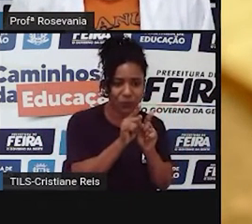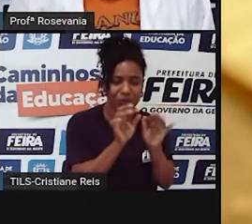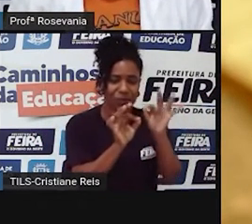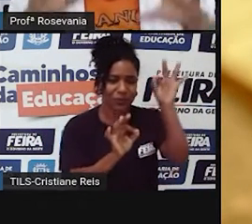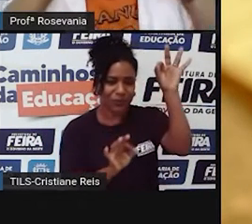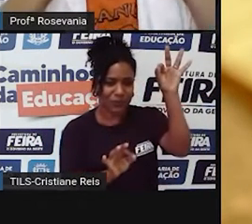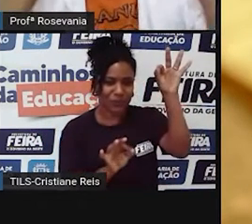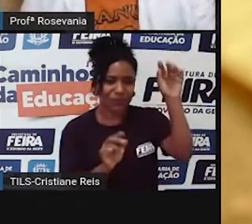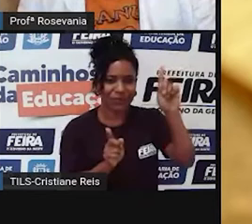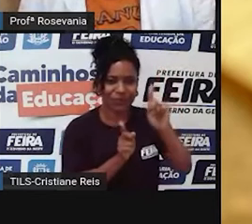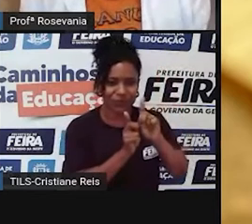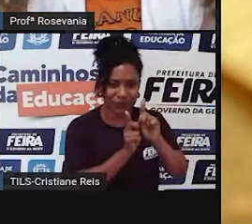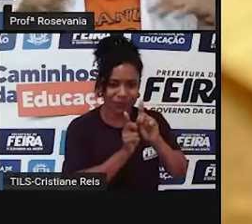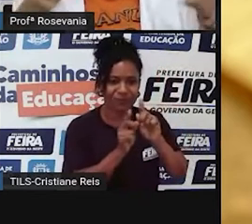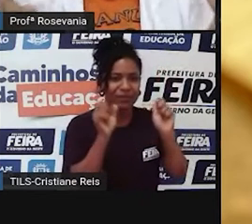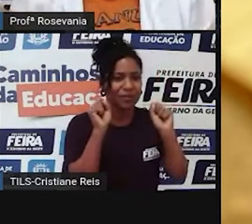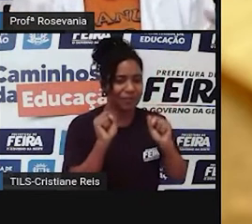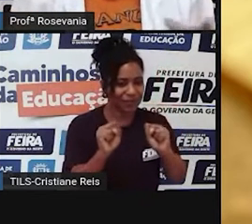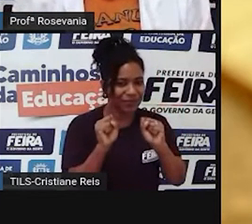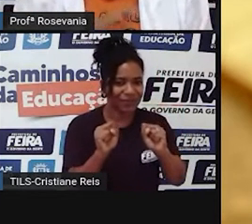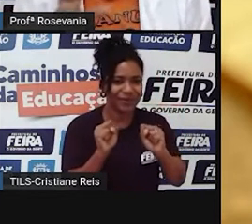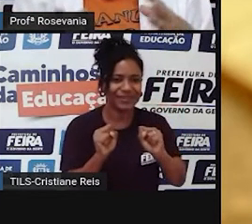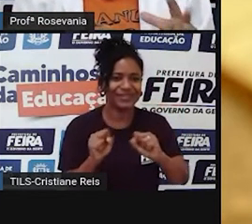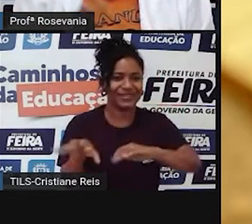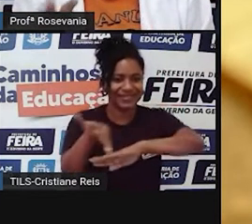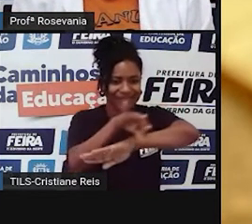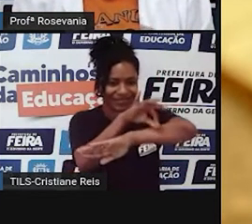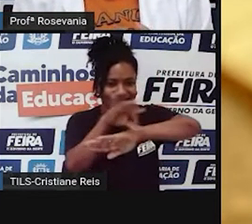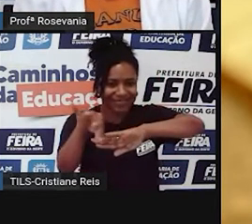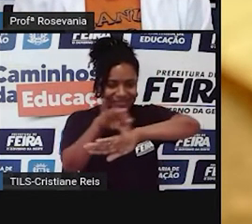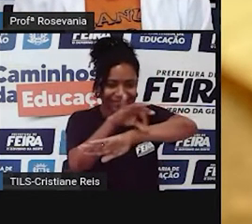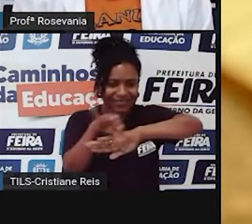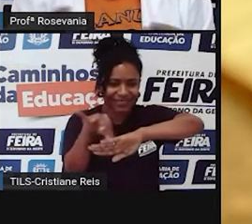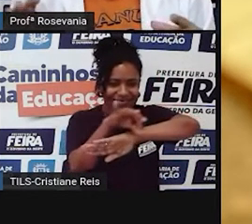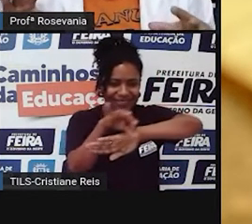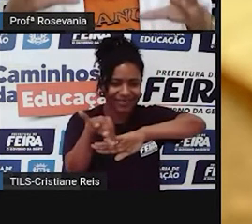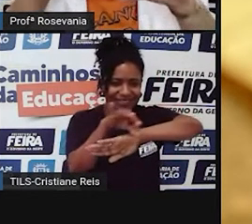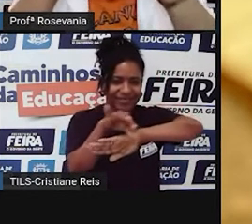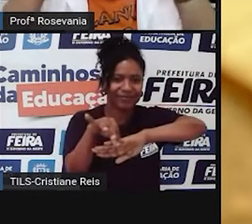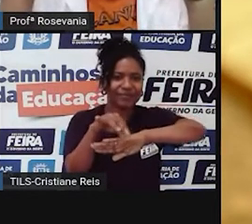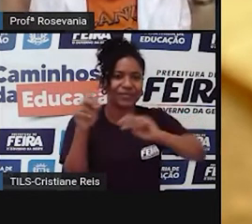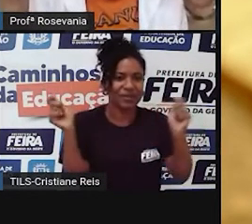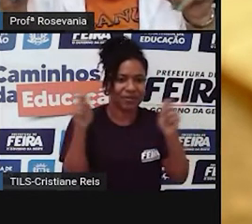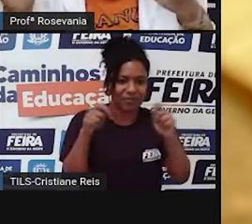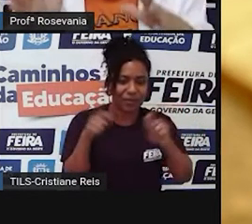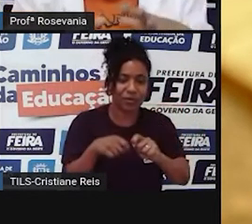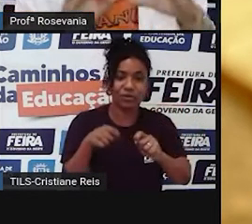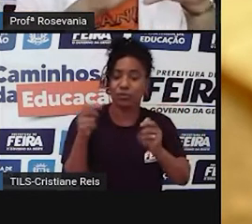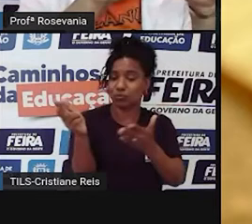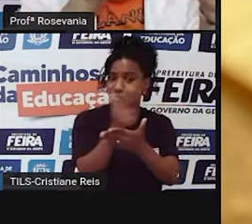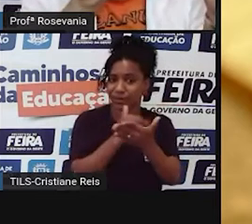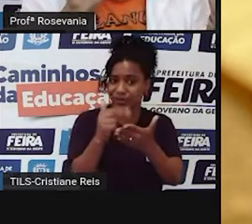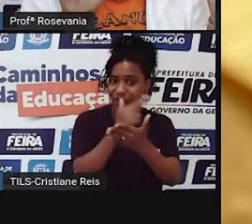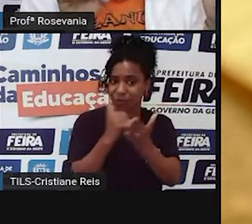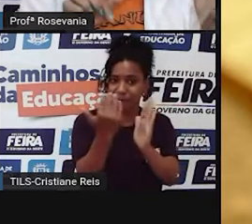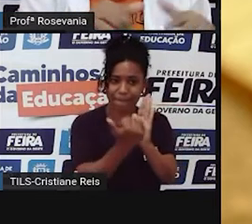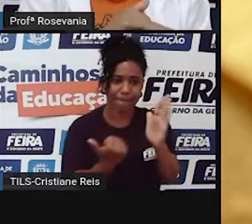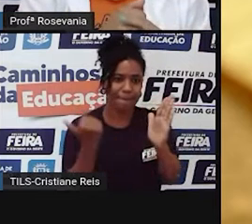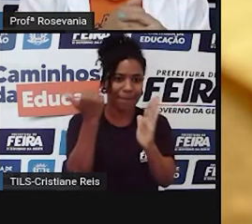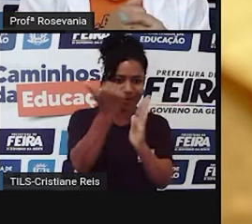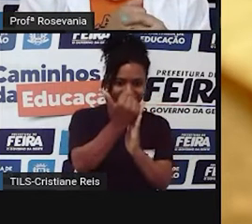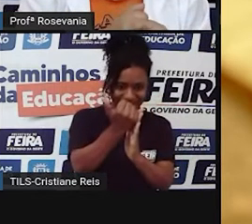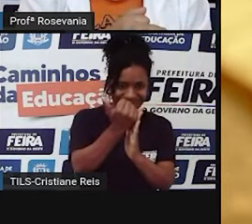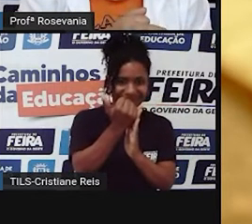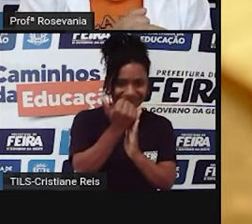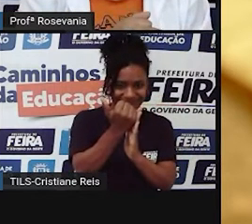aquele desenho usando o quadriculado, que você pode, né, pegar uma figura maior e desenhar ela, né,